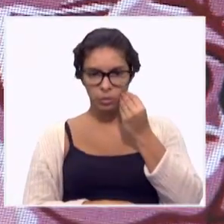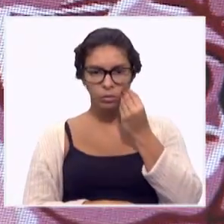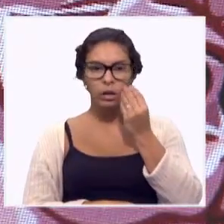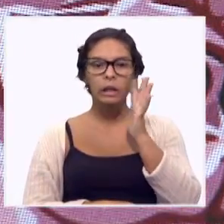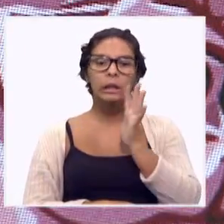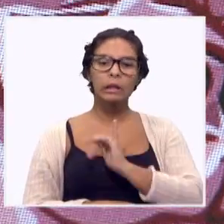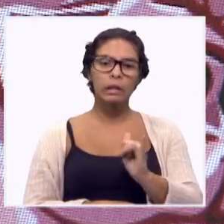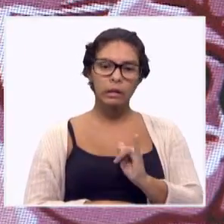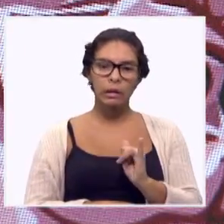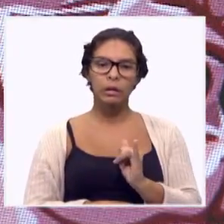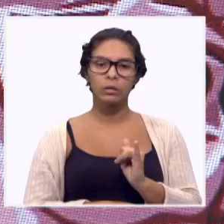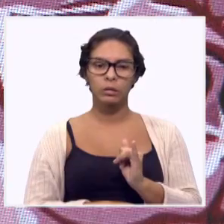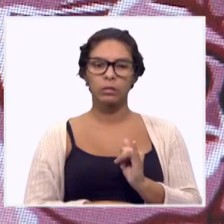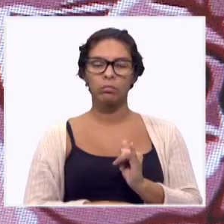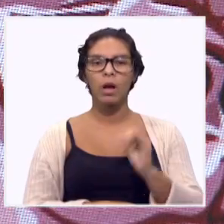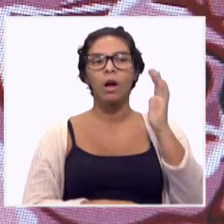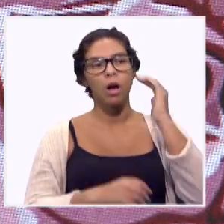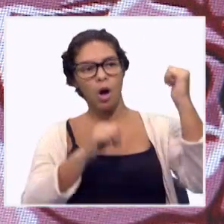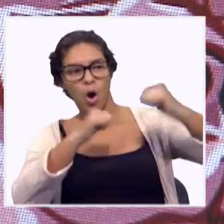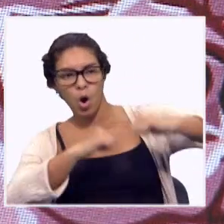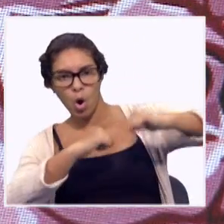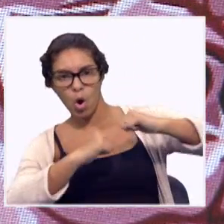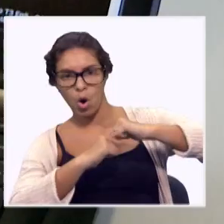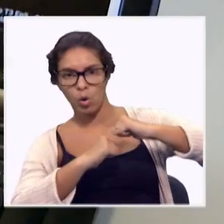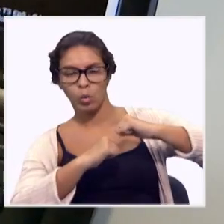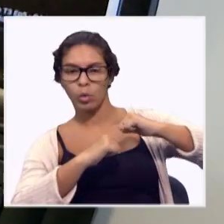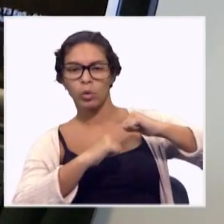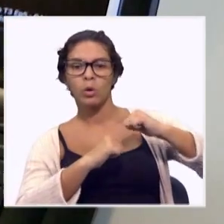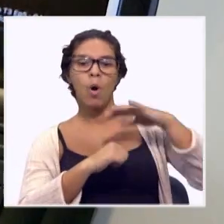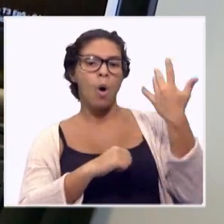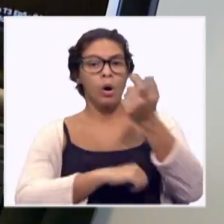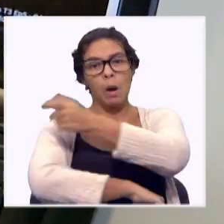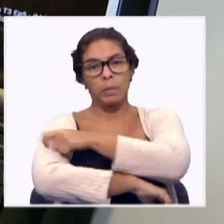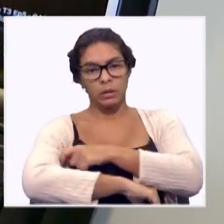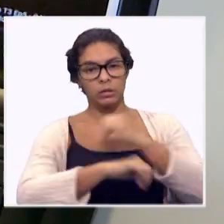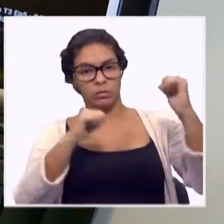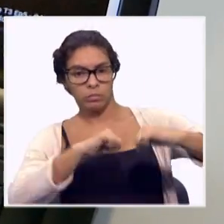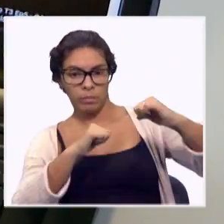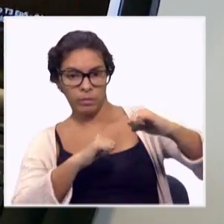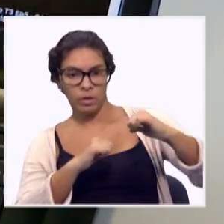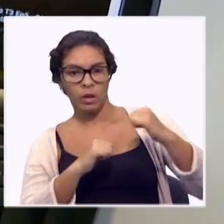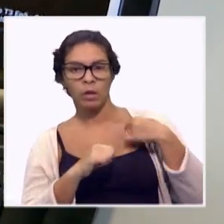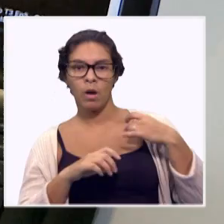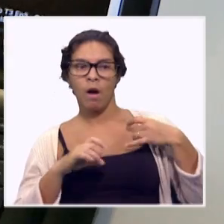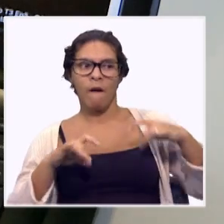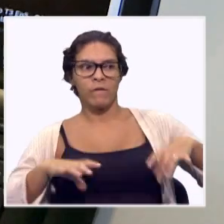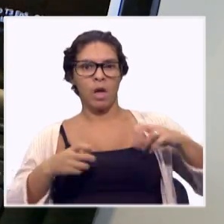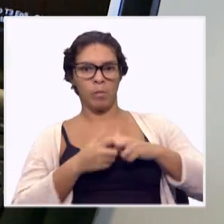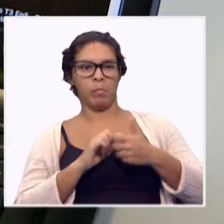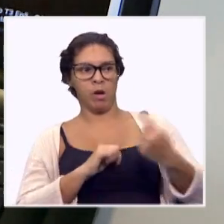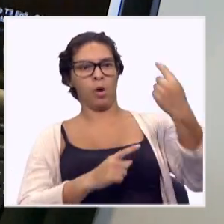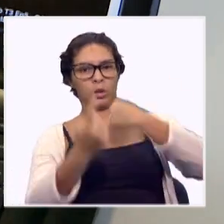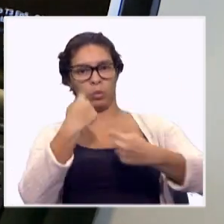lado, estabelecer acordos com autores ou os seus representantes para ficarem livres de